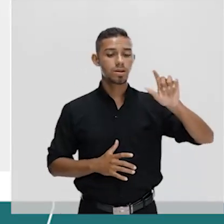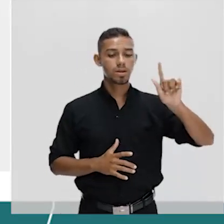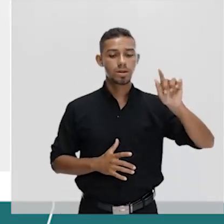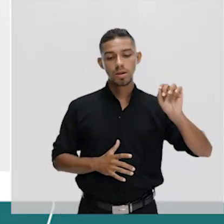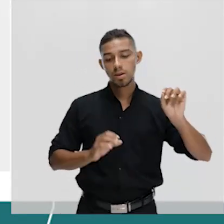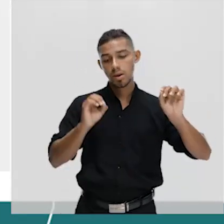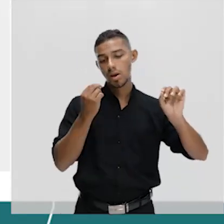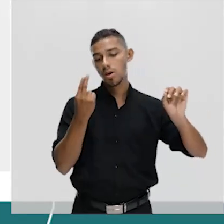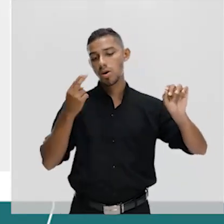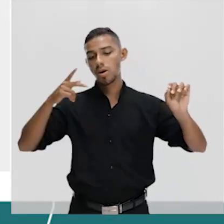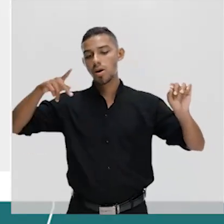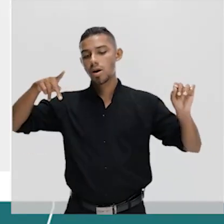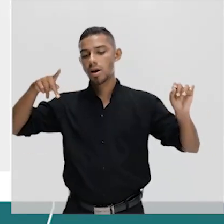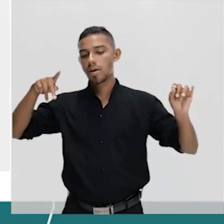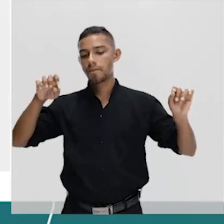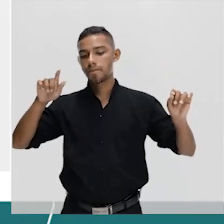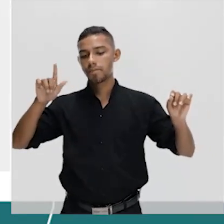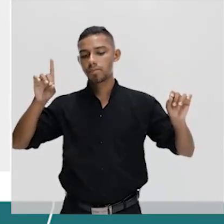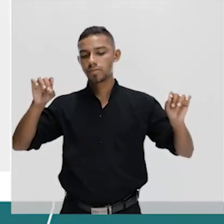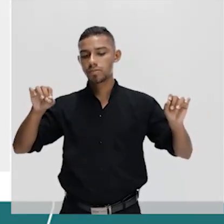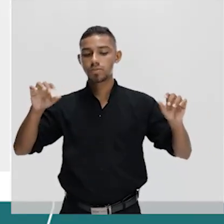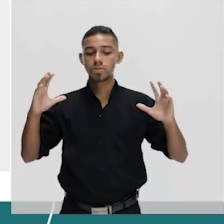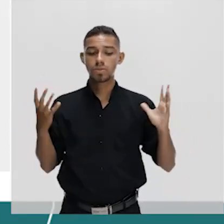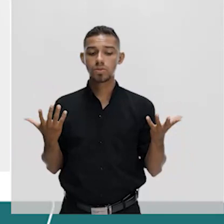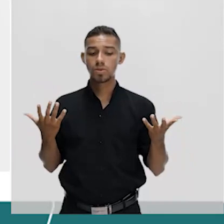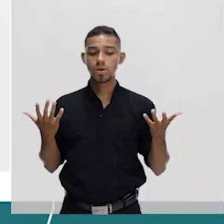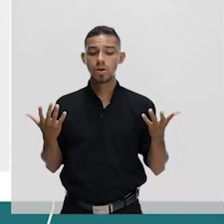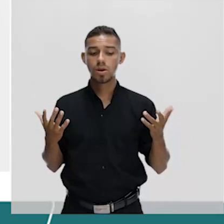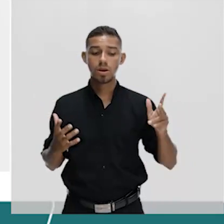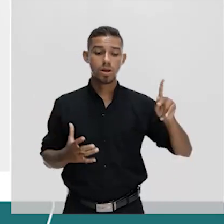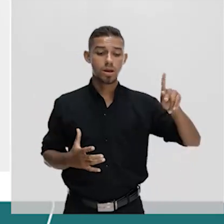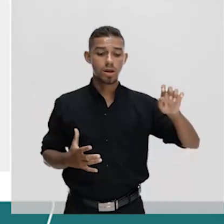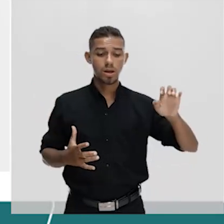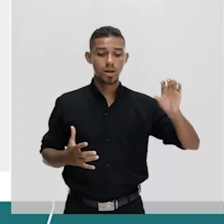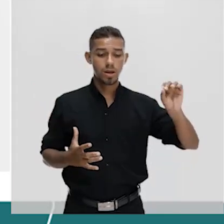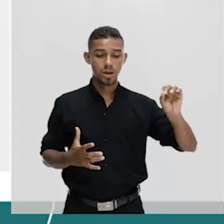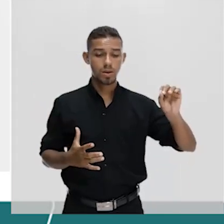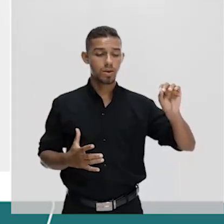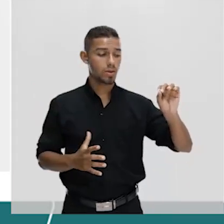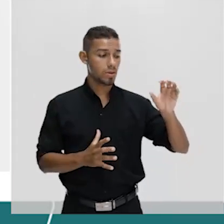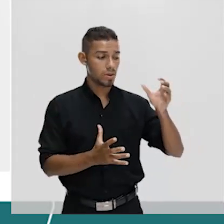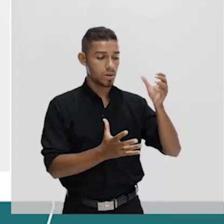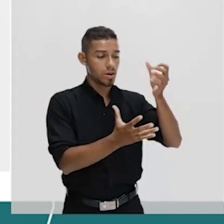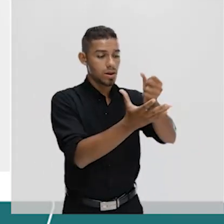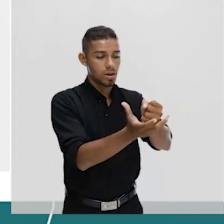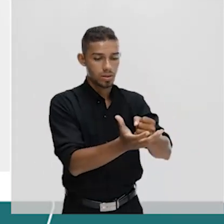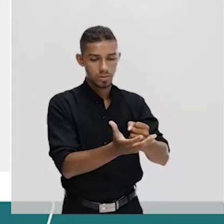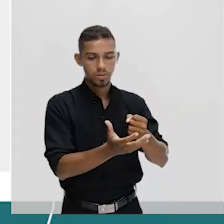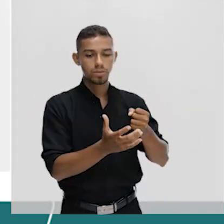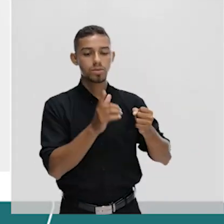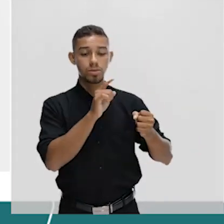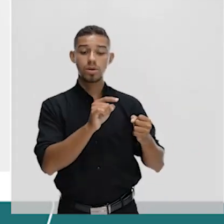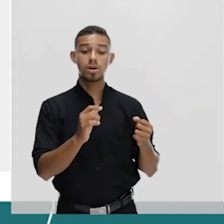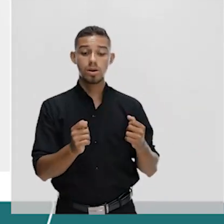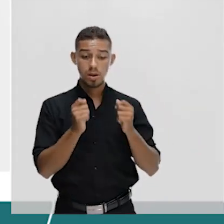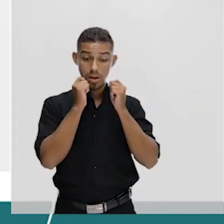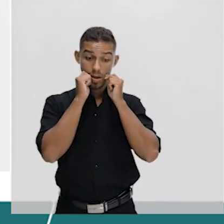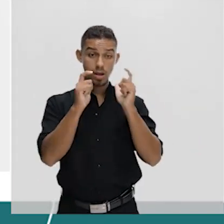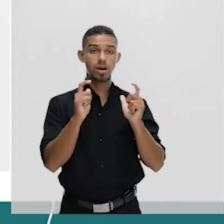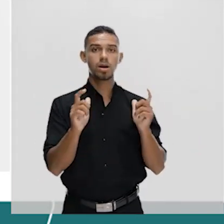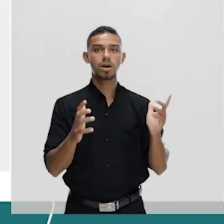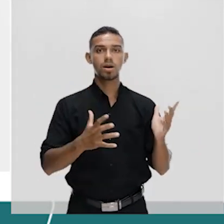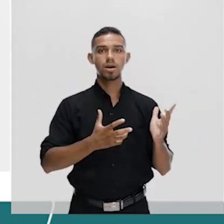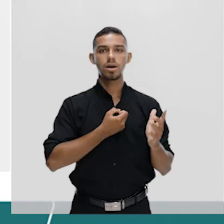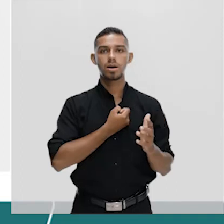pegado. Pego é usado depois do verbo ser e estar. Ele foi pego no flagra. Então,